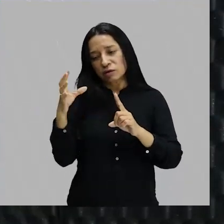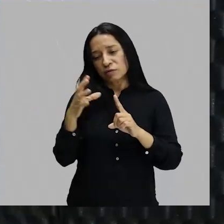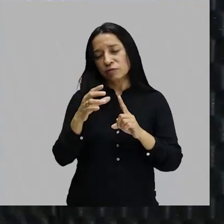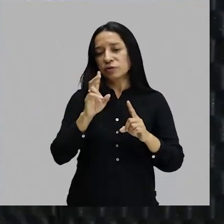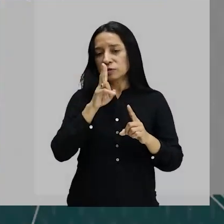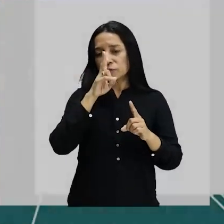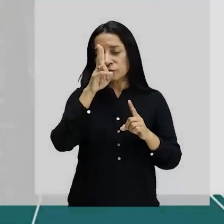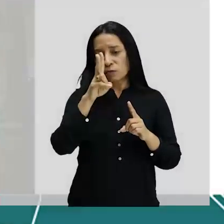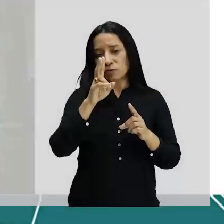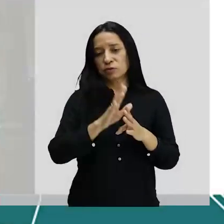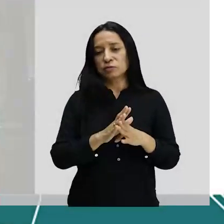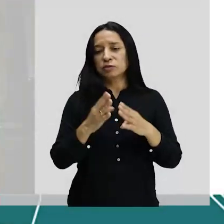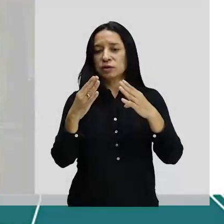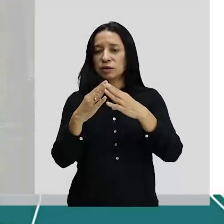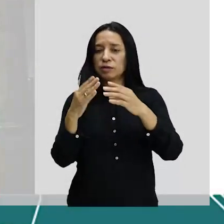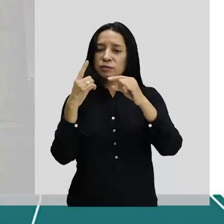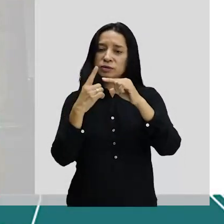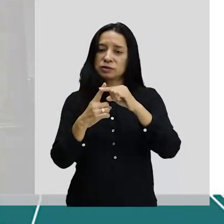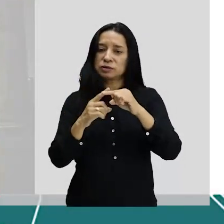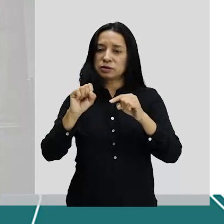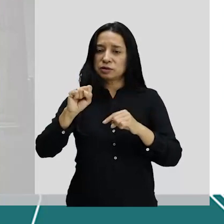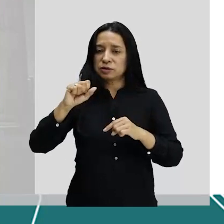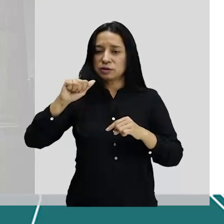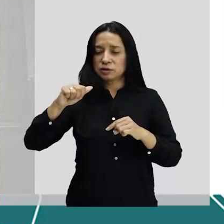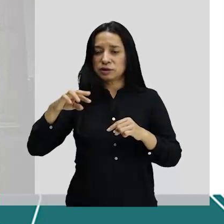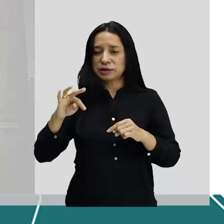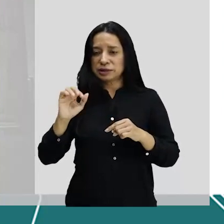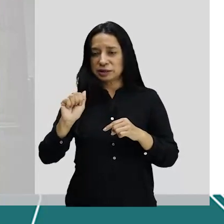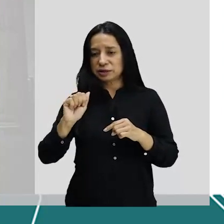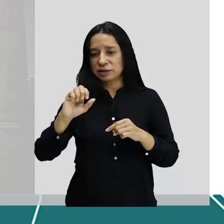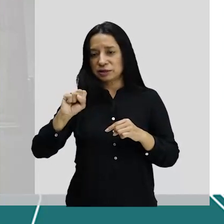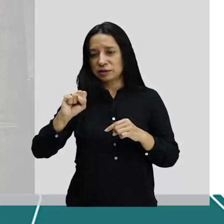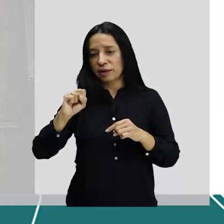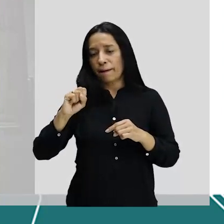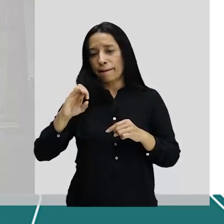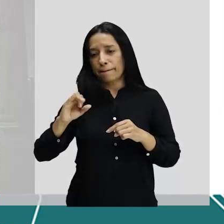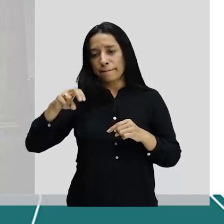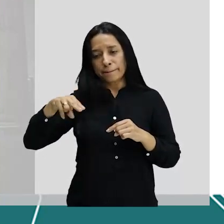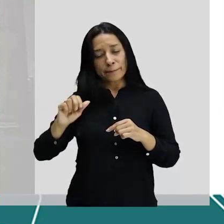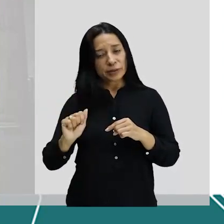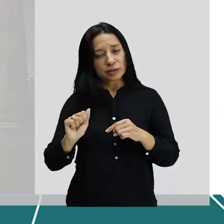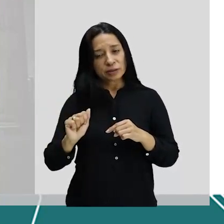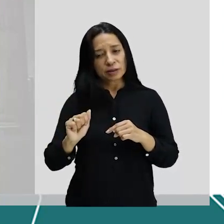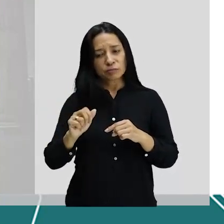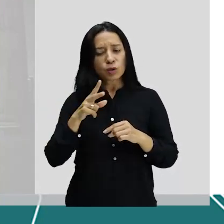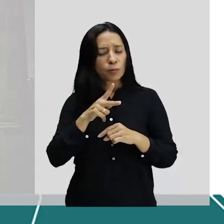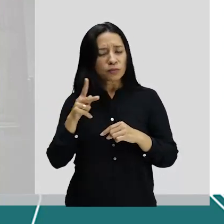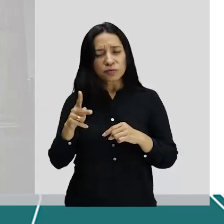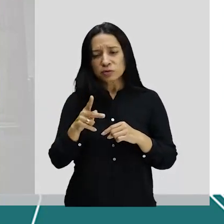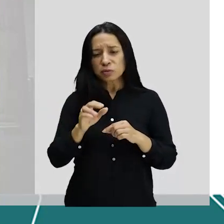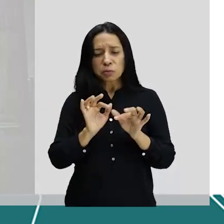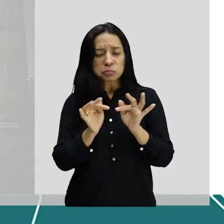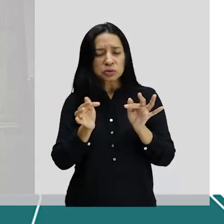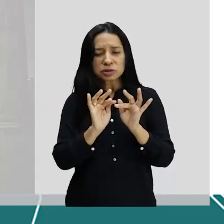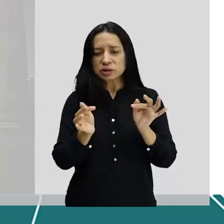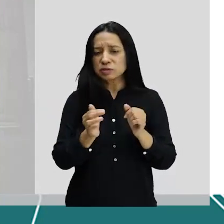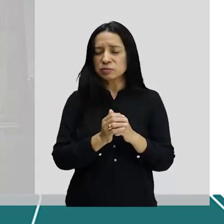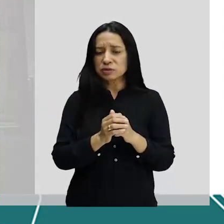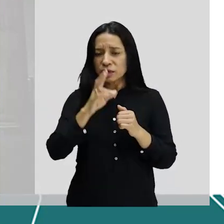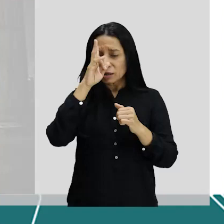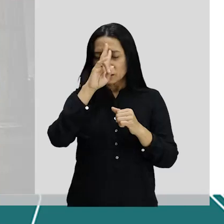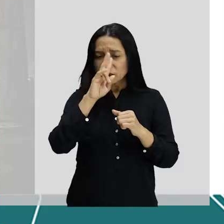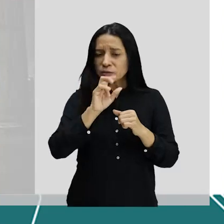A Basílica de Santa Sabina por dentro. Professor, isso aqui não parece tão simples assim. Lembram que eu falei para vocês o que as basílicas